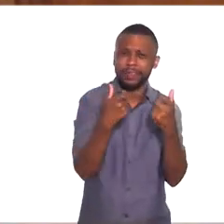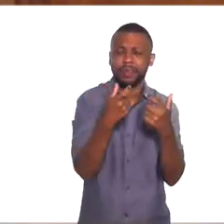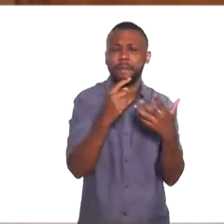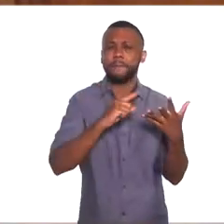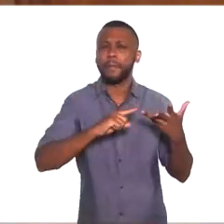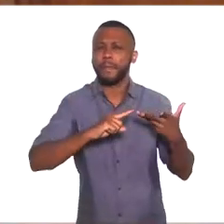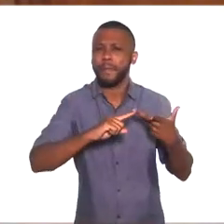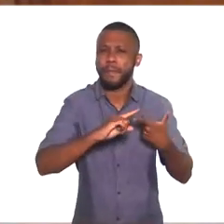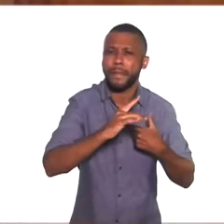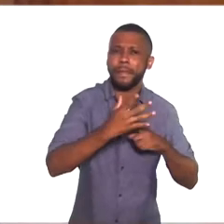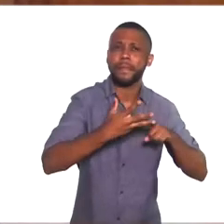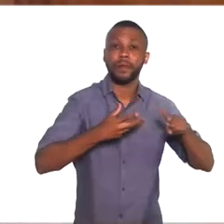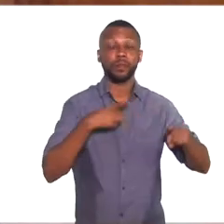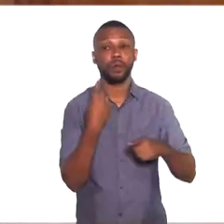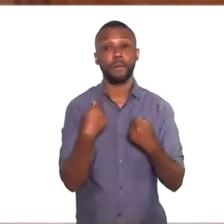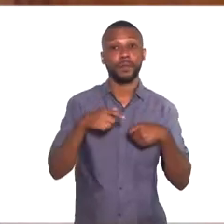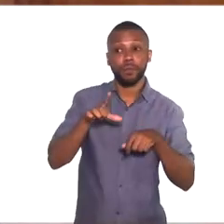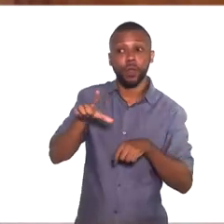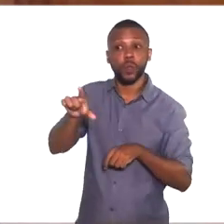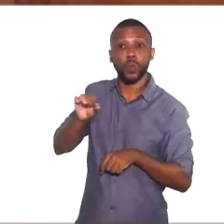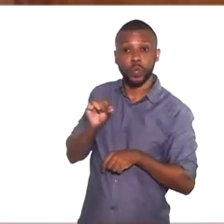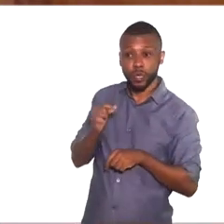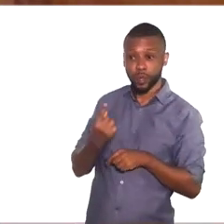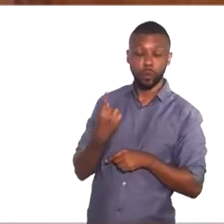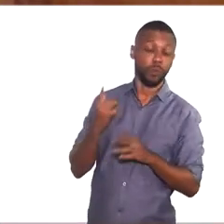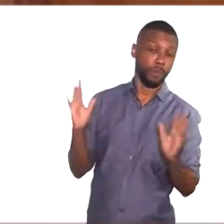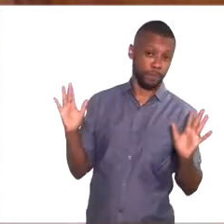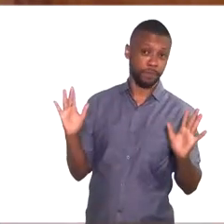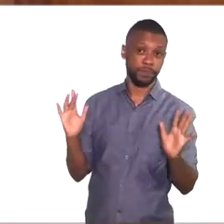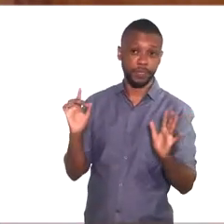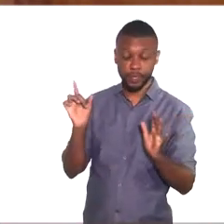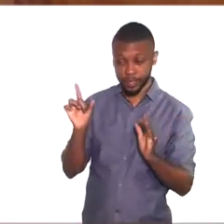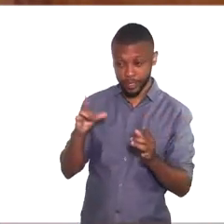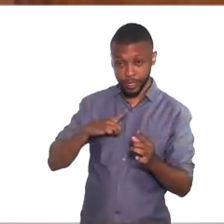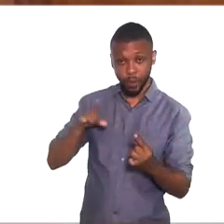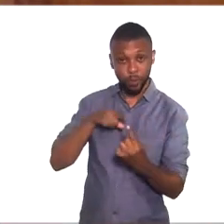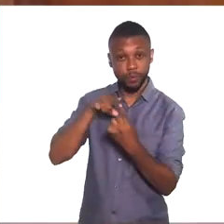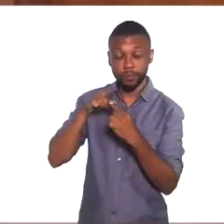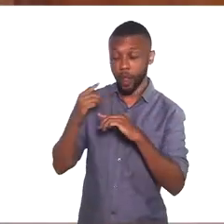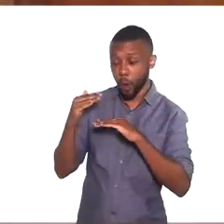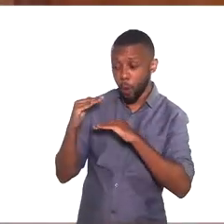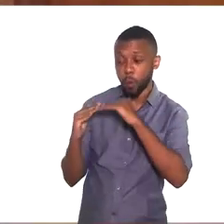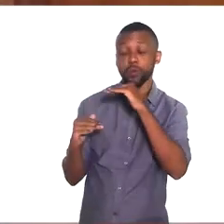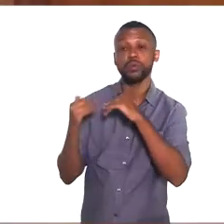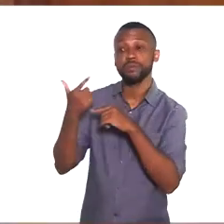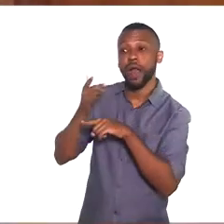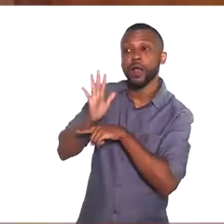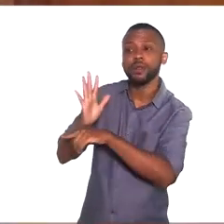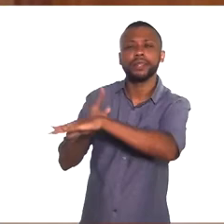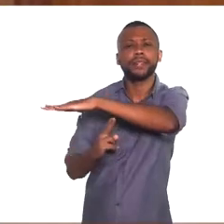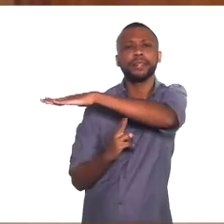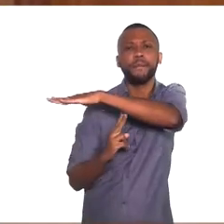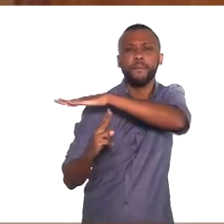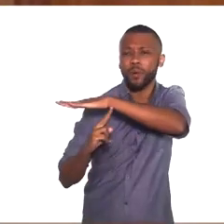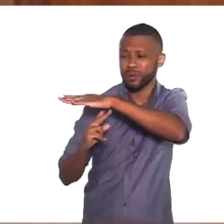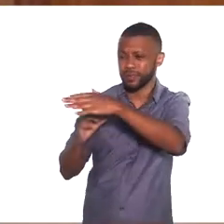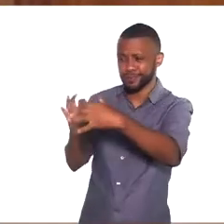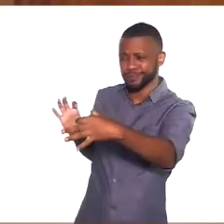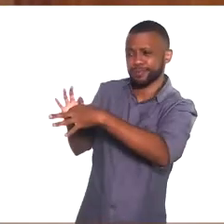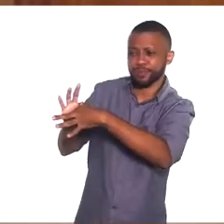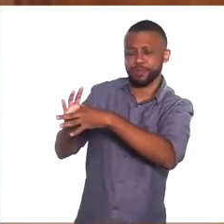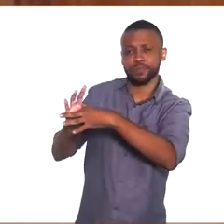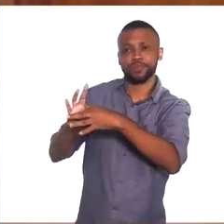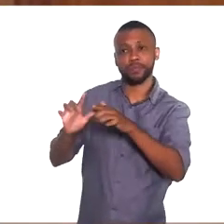economia de violência nós temos que fazer uma opção e elas opção tem que ser para construir isso é ponte